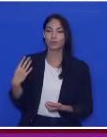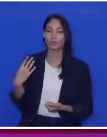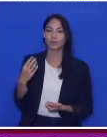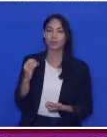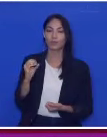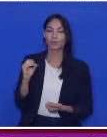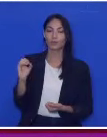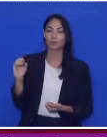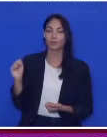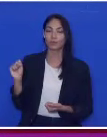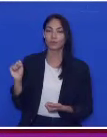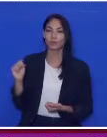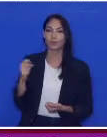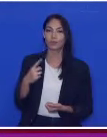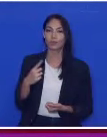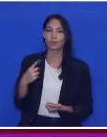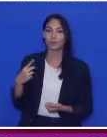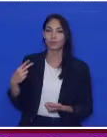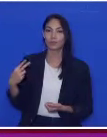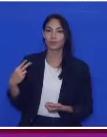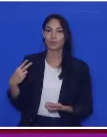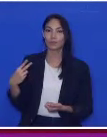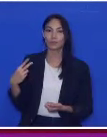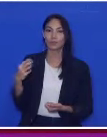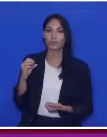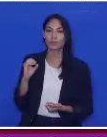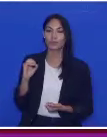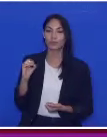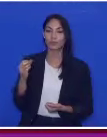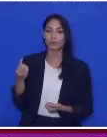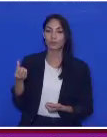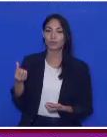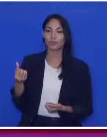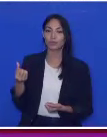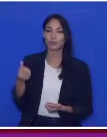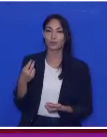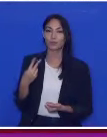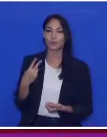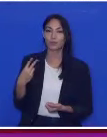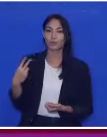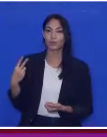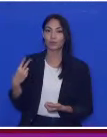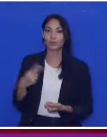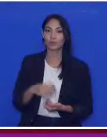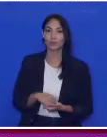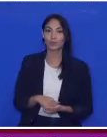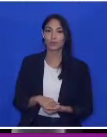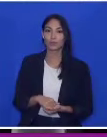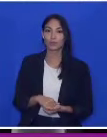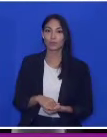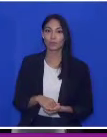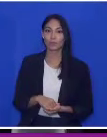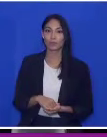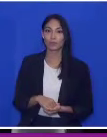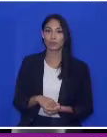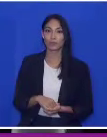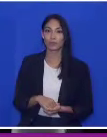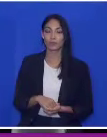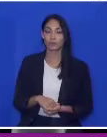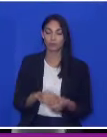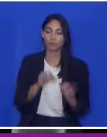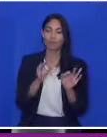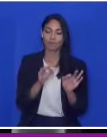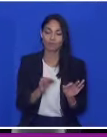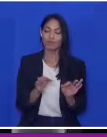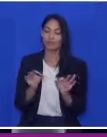14, 08, 12, 06 e 22. As senhoras confirmam os números sorteados?